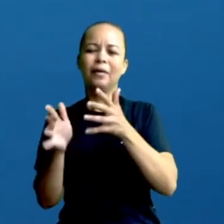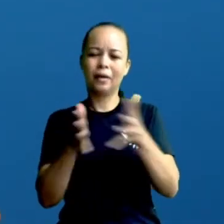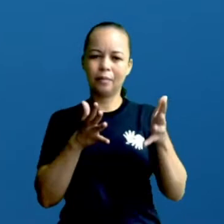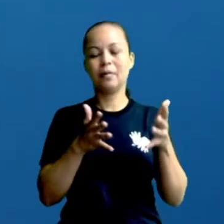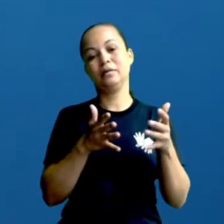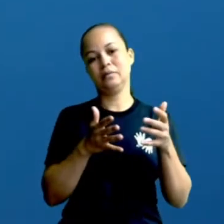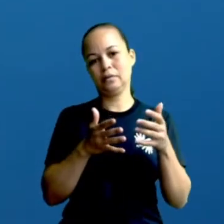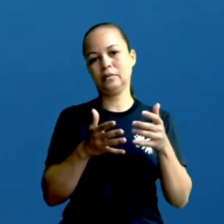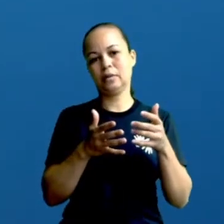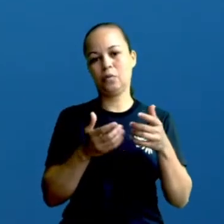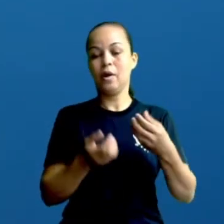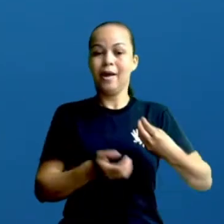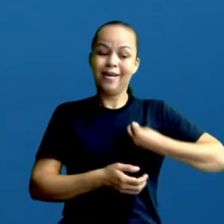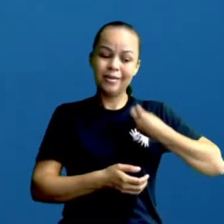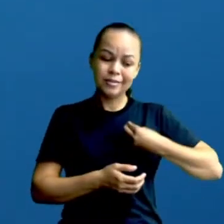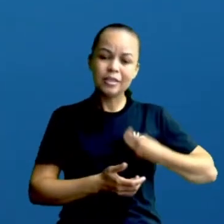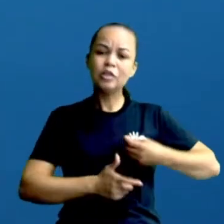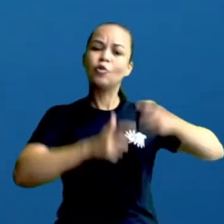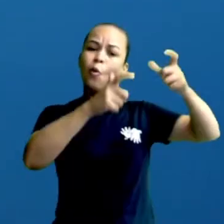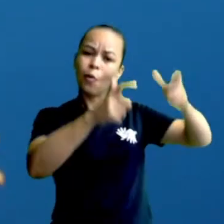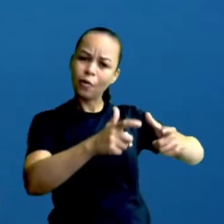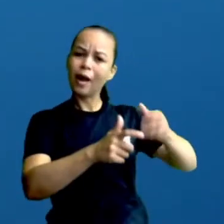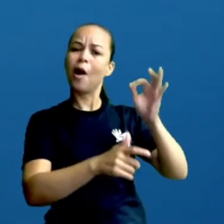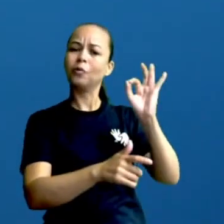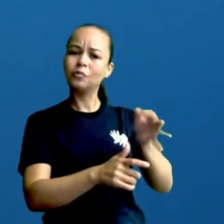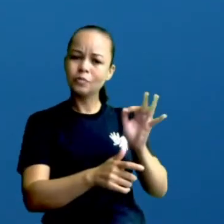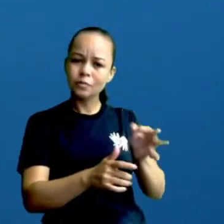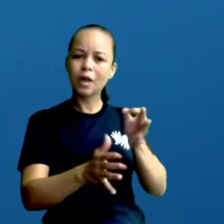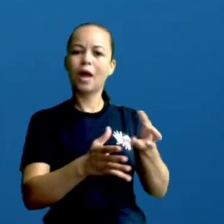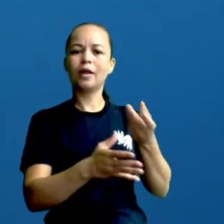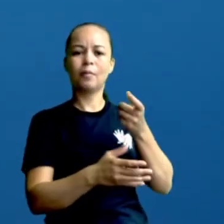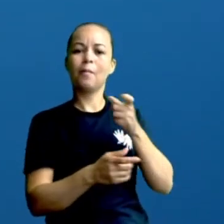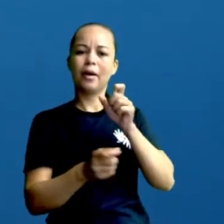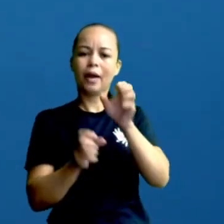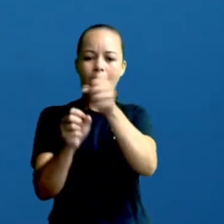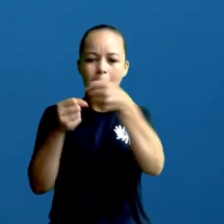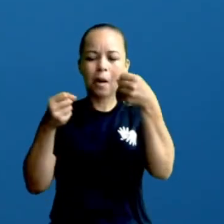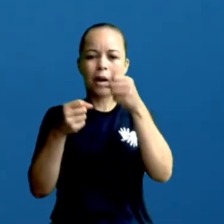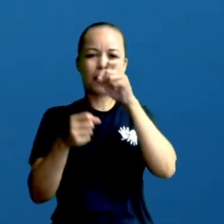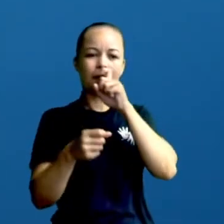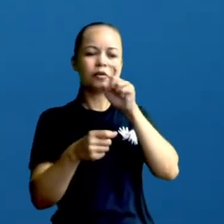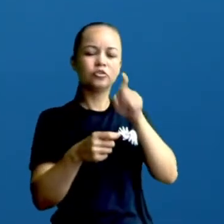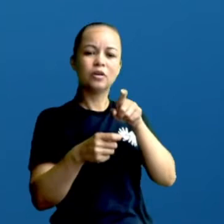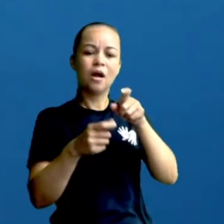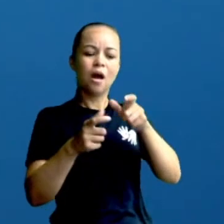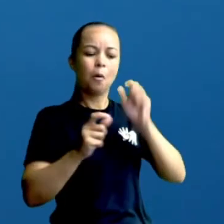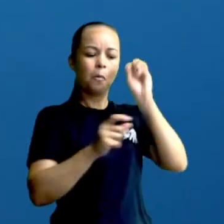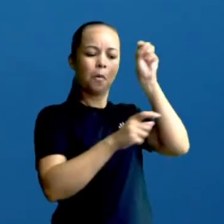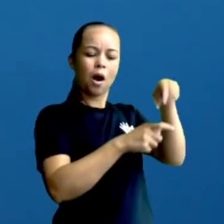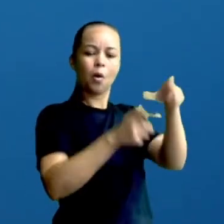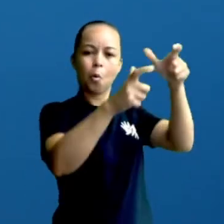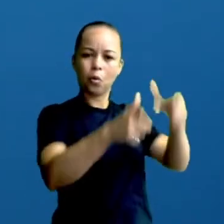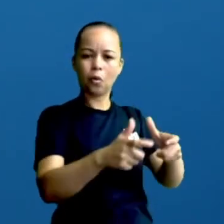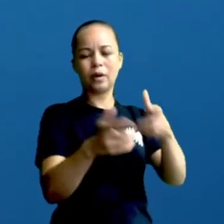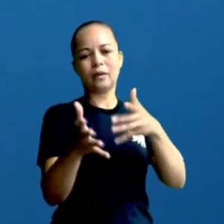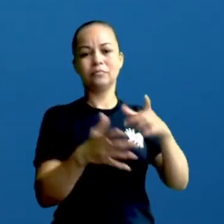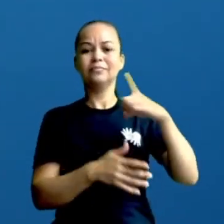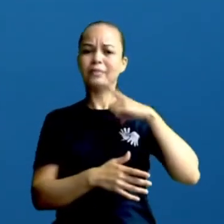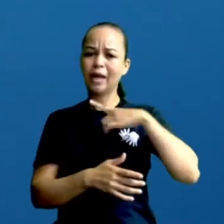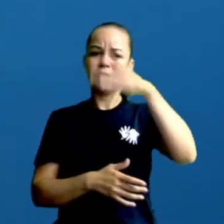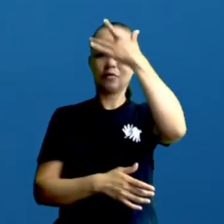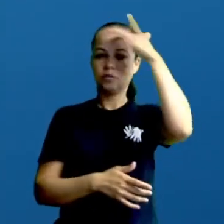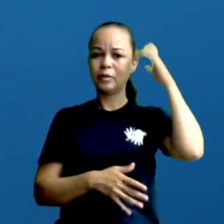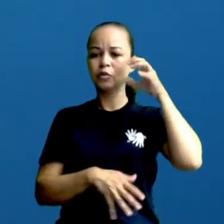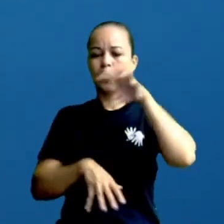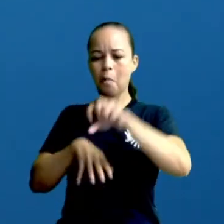descartes corretos, né? Existe a questão da coleta seletiva. Tem os catadores que usufruem desses materiais para